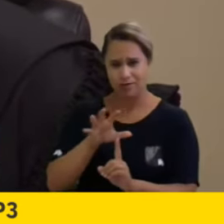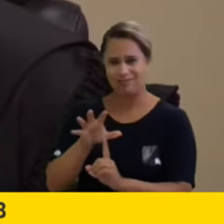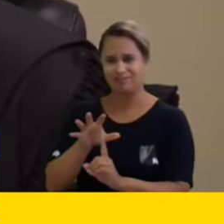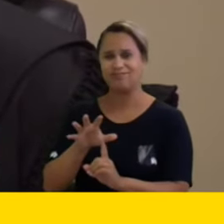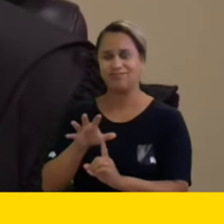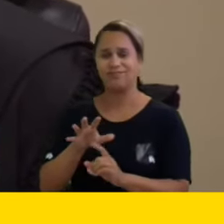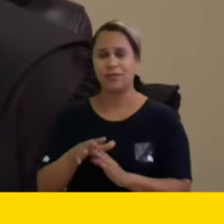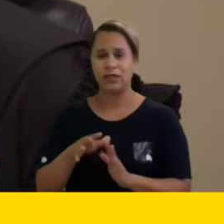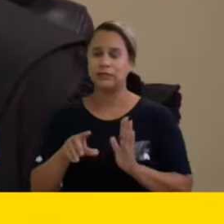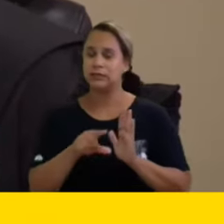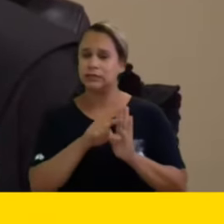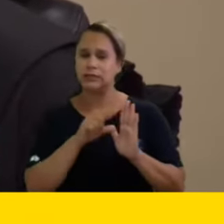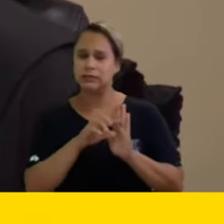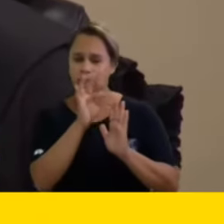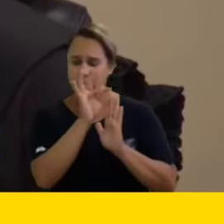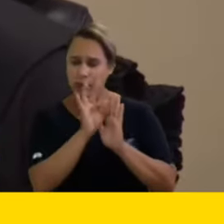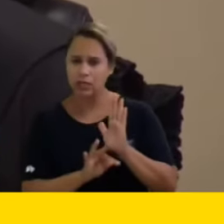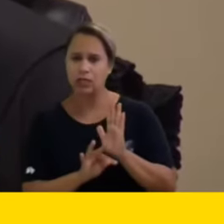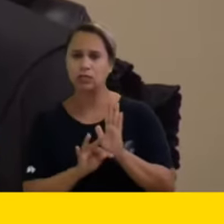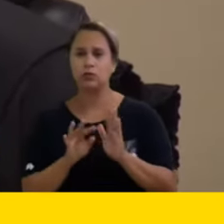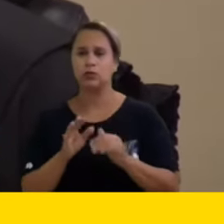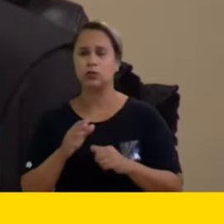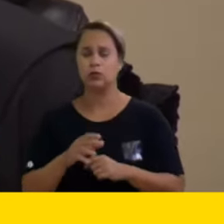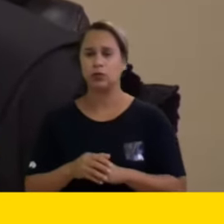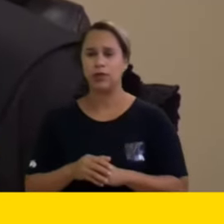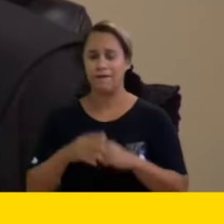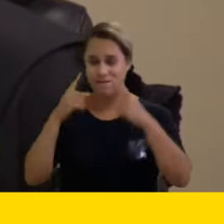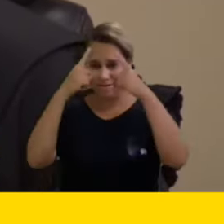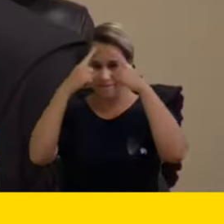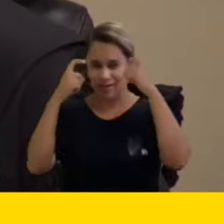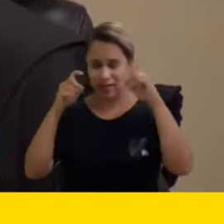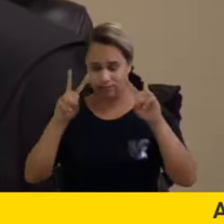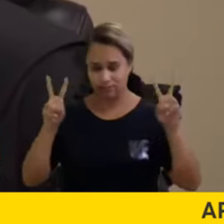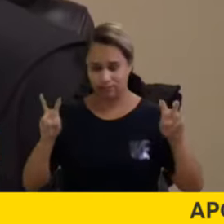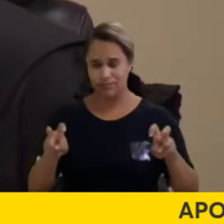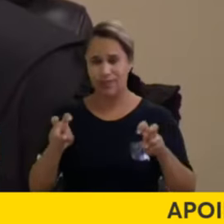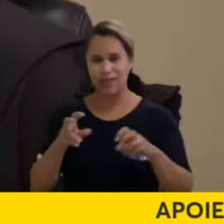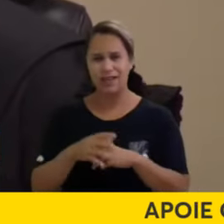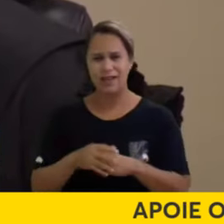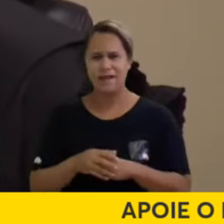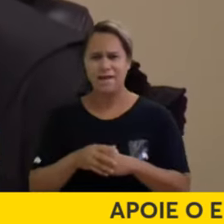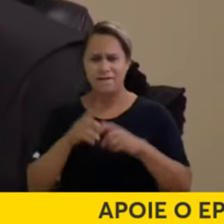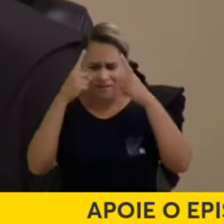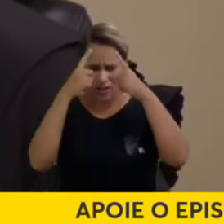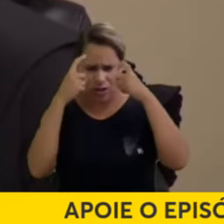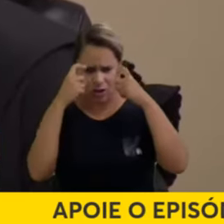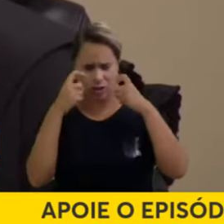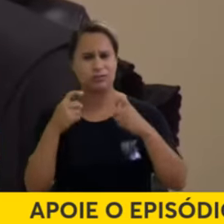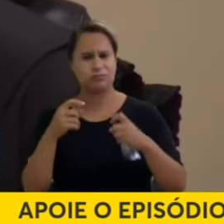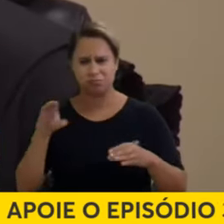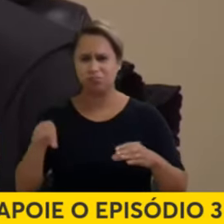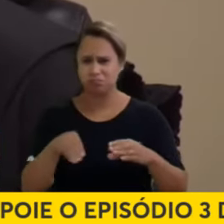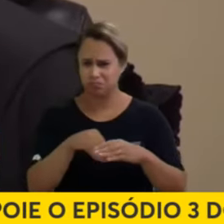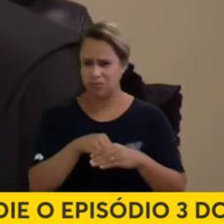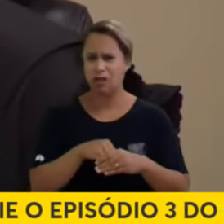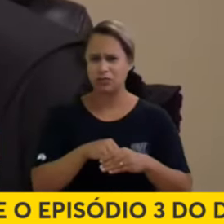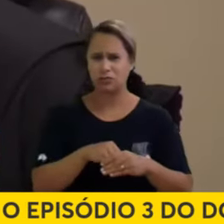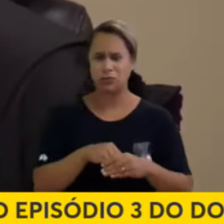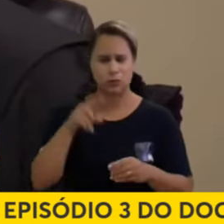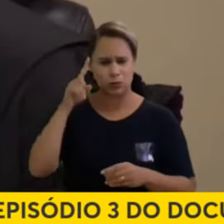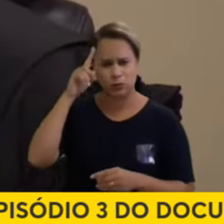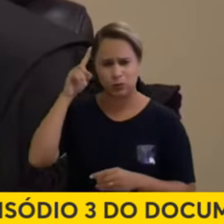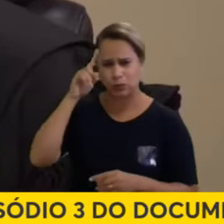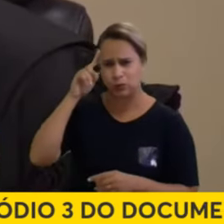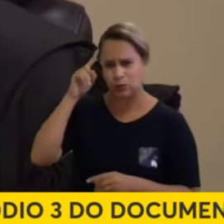por Professor Luis Gonzaga de Melo beluzo que a violência faz parte do cotidiano da sociedade brasileira e de modo tal que isso nega a tese do